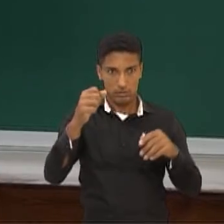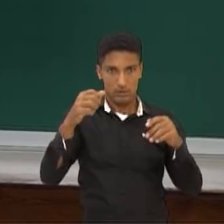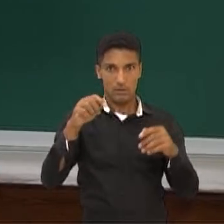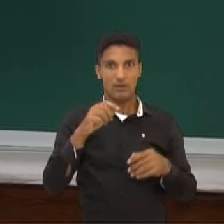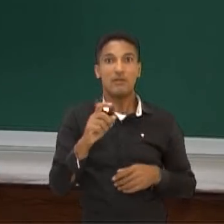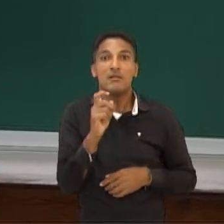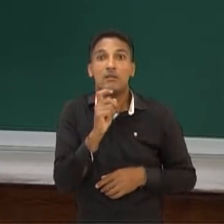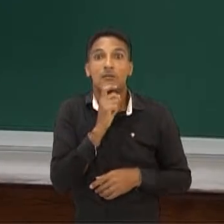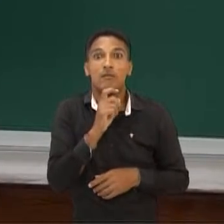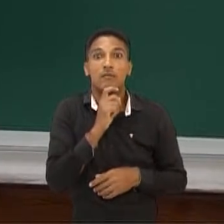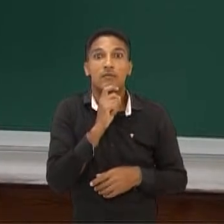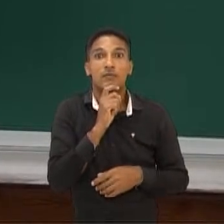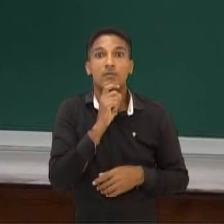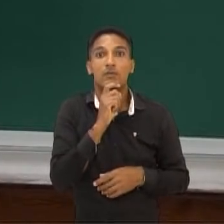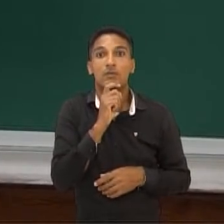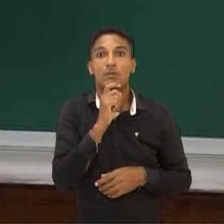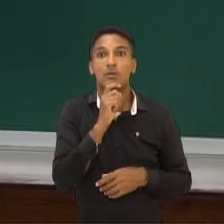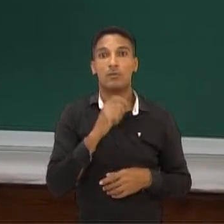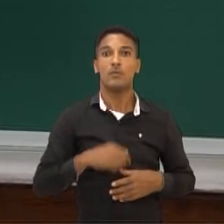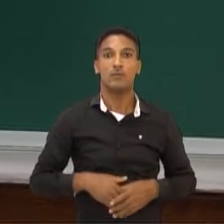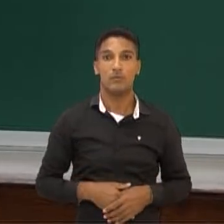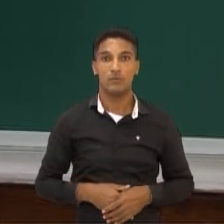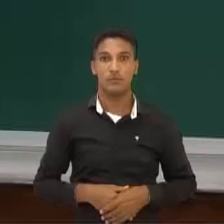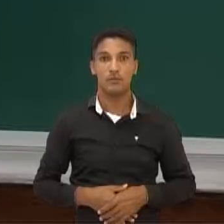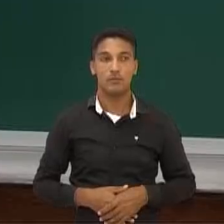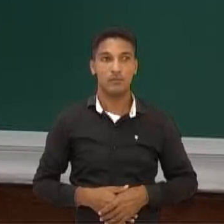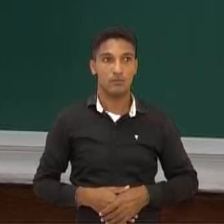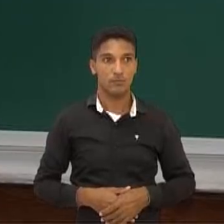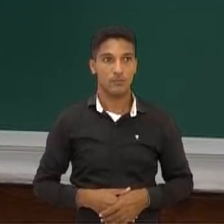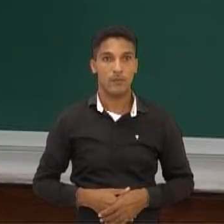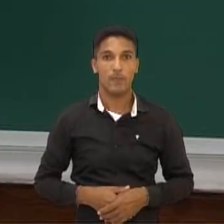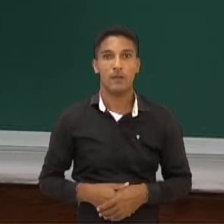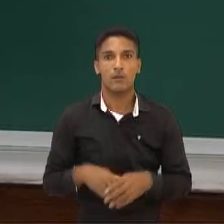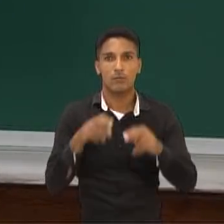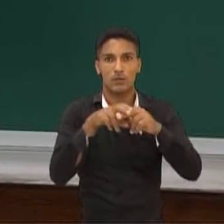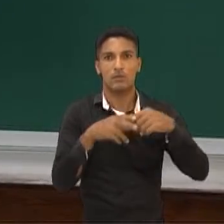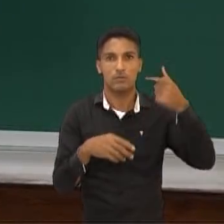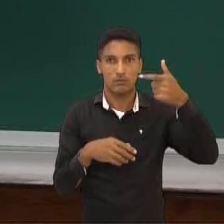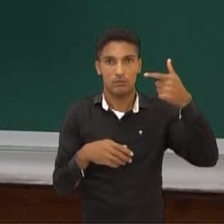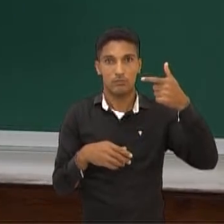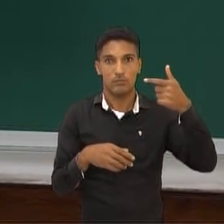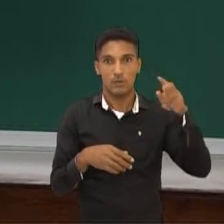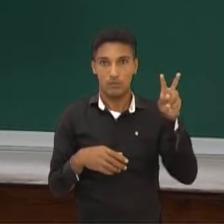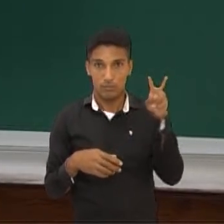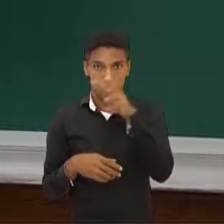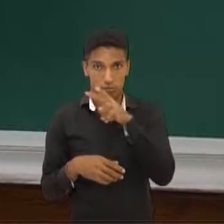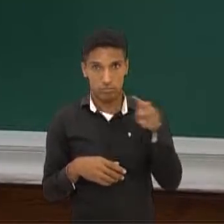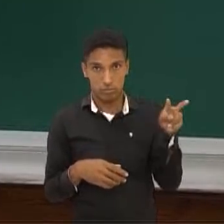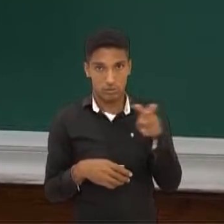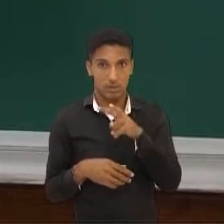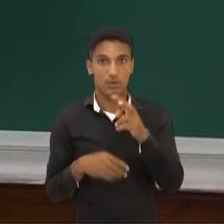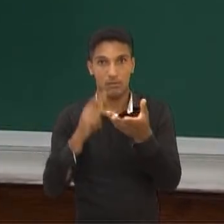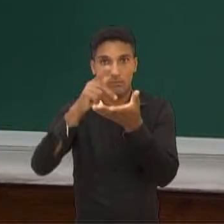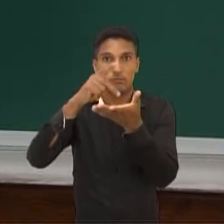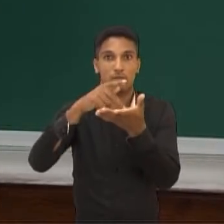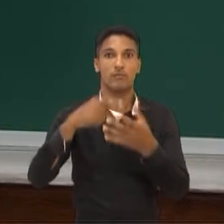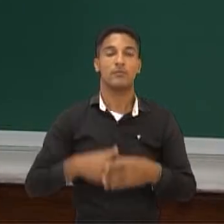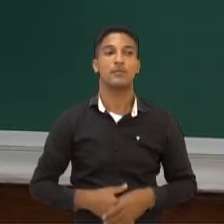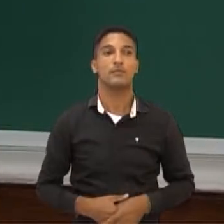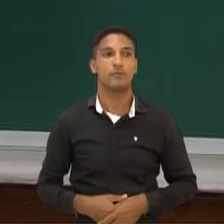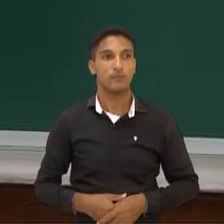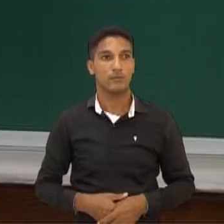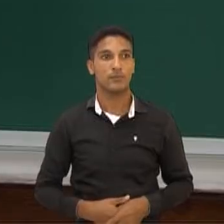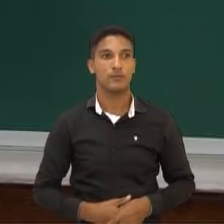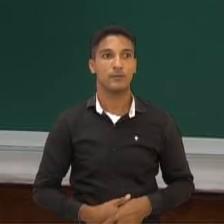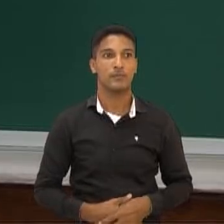jogar esse calor para o ambiente. Então, essa segunda afirmativa, ela é também verdadeira. E por